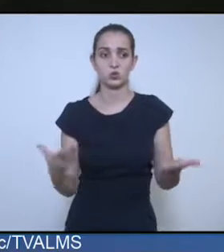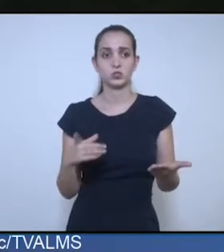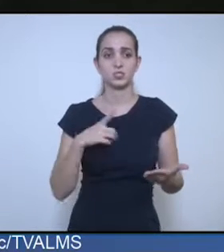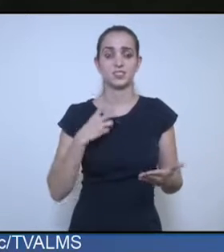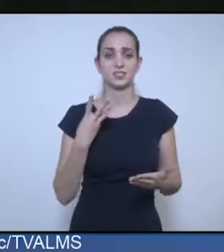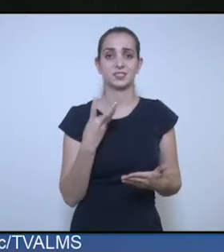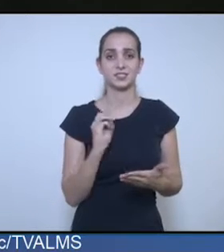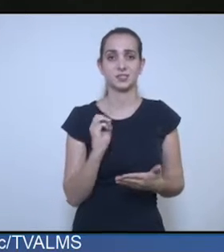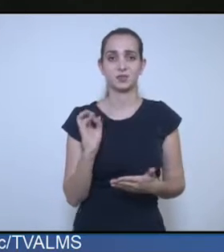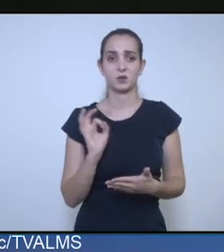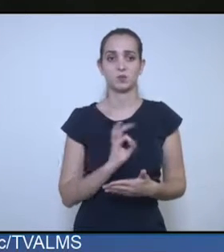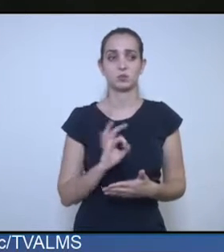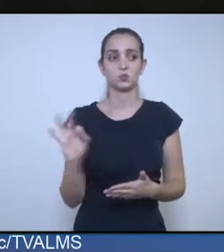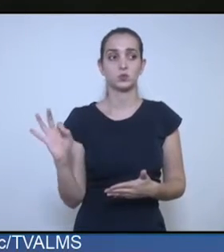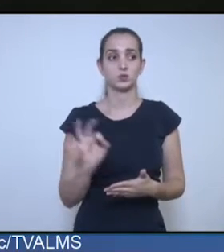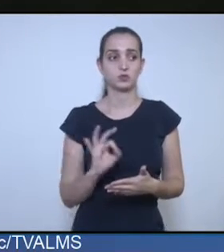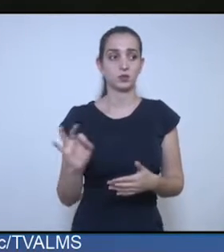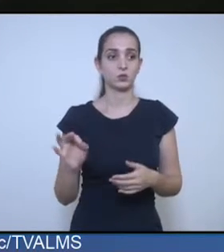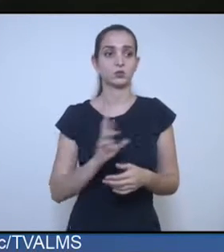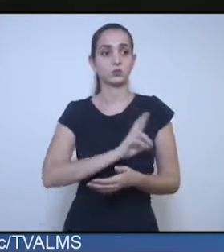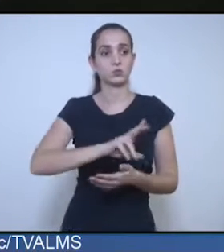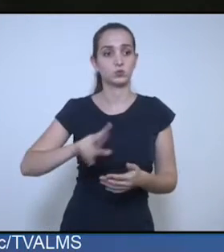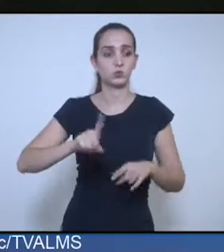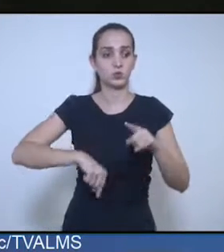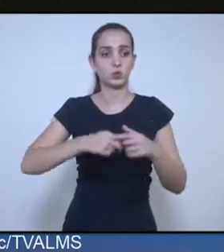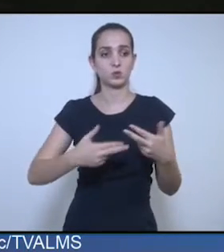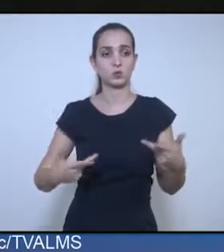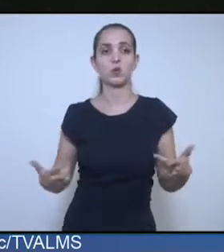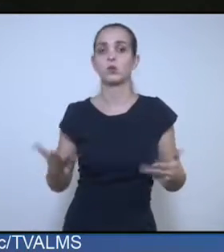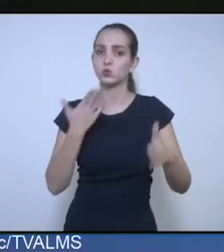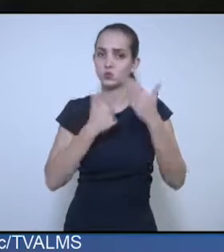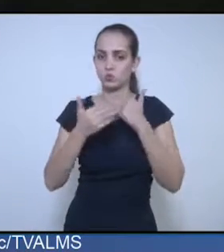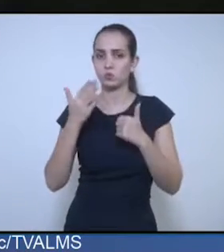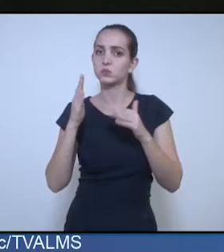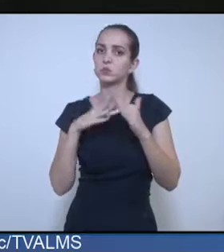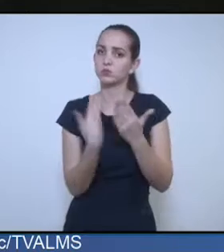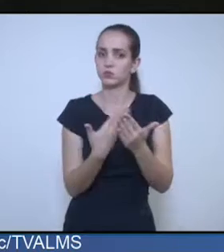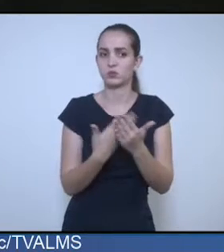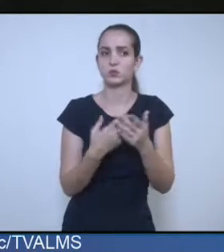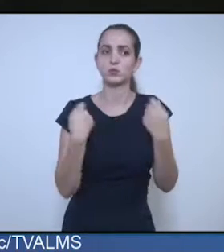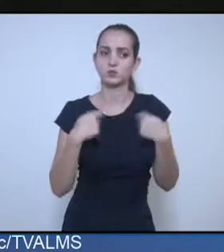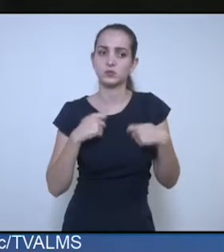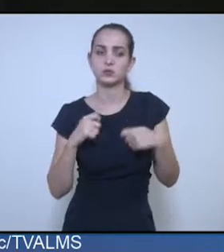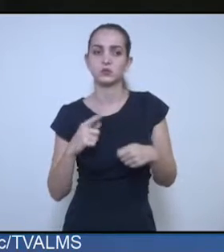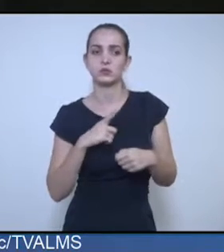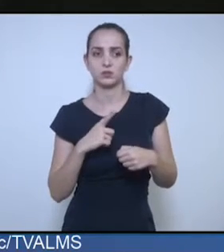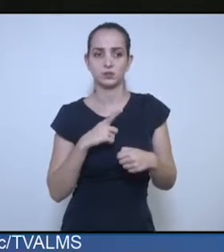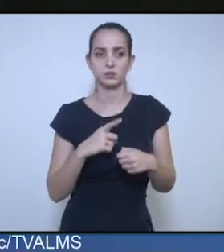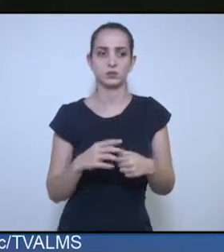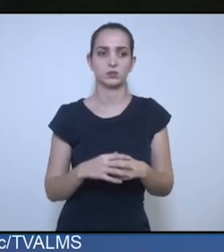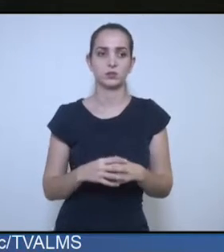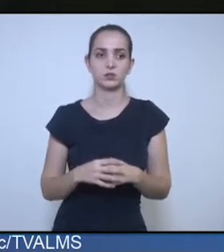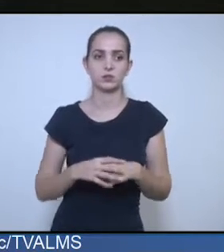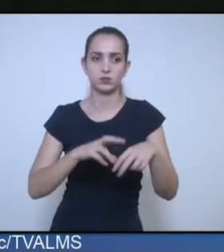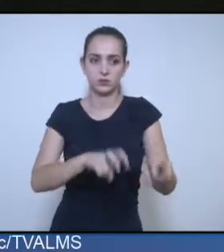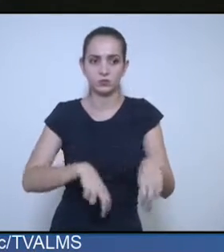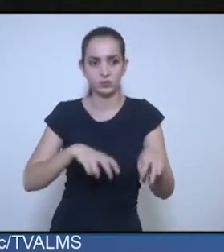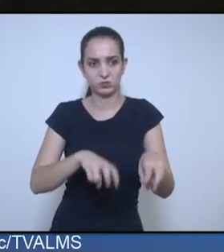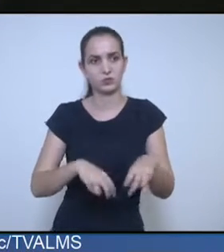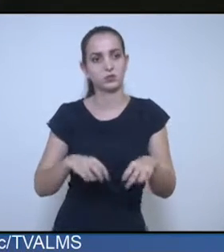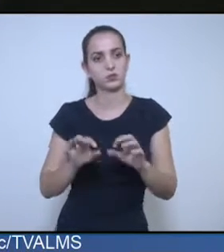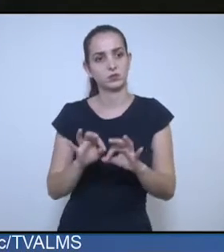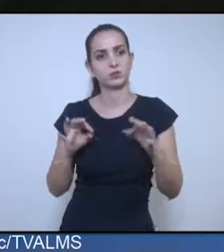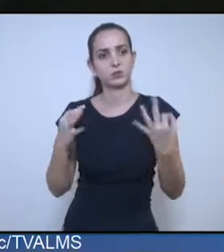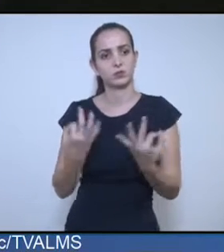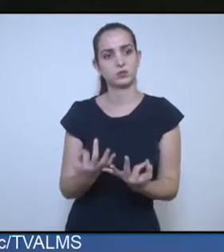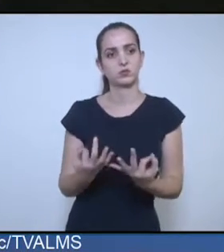30% dos produtos consumidos pela merenda escolar tem que estar, os que são de origem da agricultura, tem que